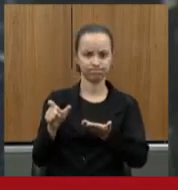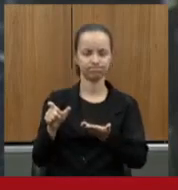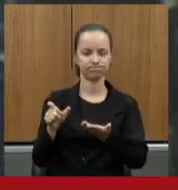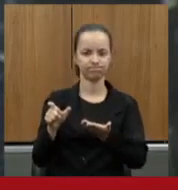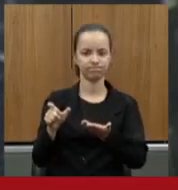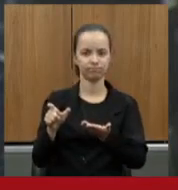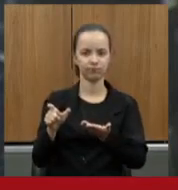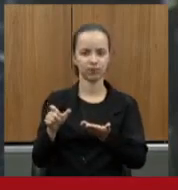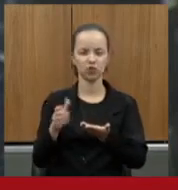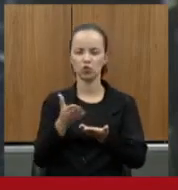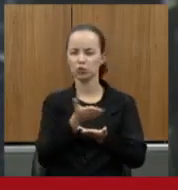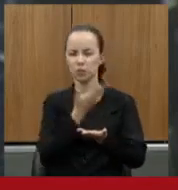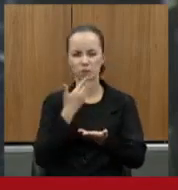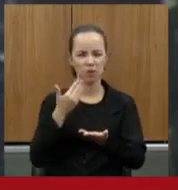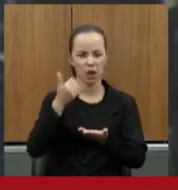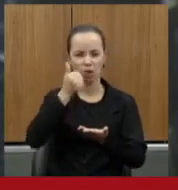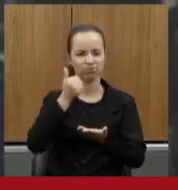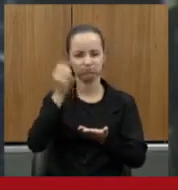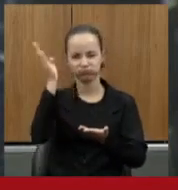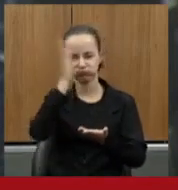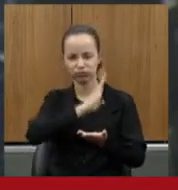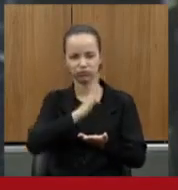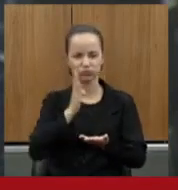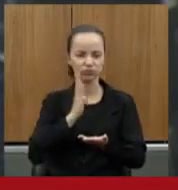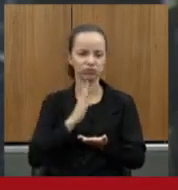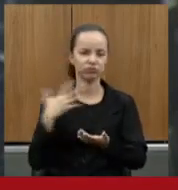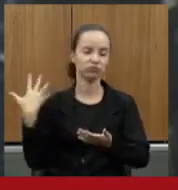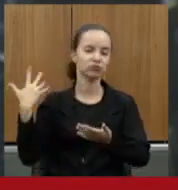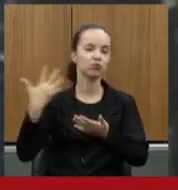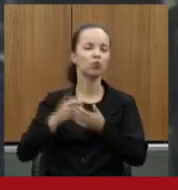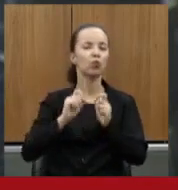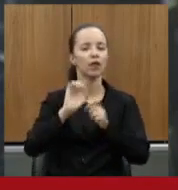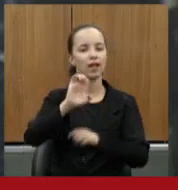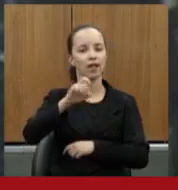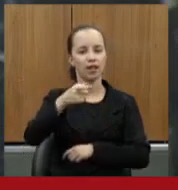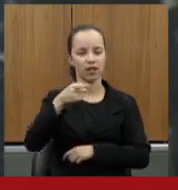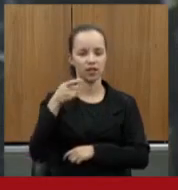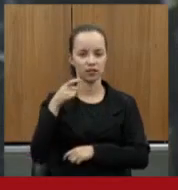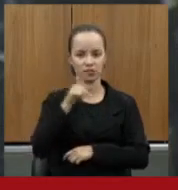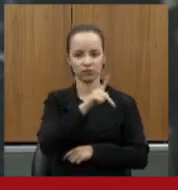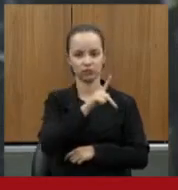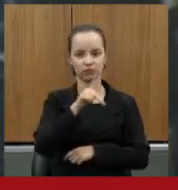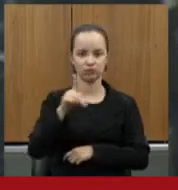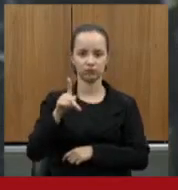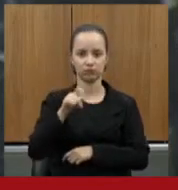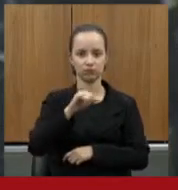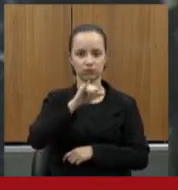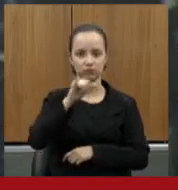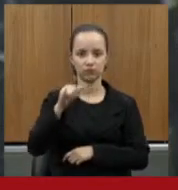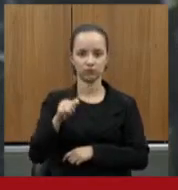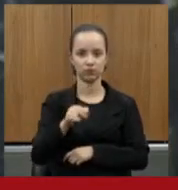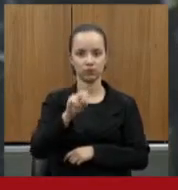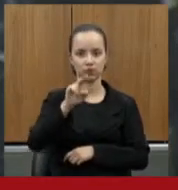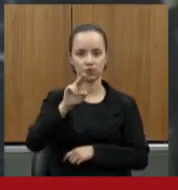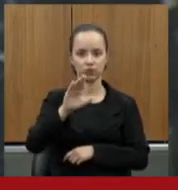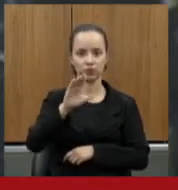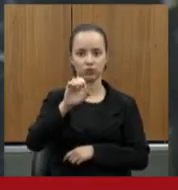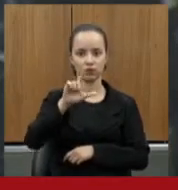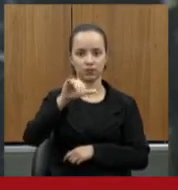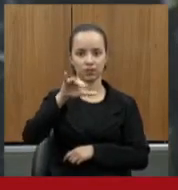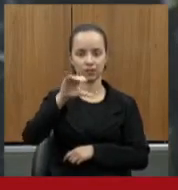maiores brasileiros de todos os tempos, o ex-presidente Juscelino Kubitschek de